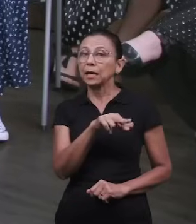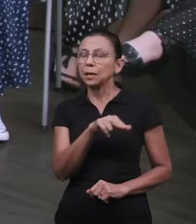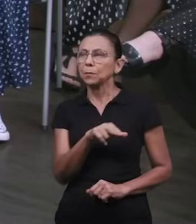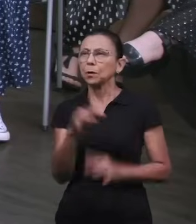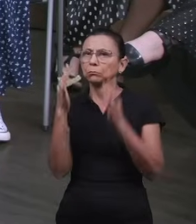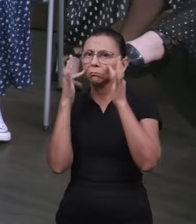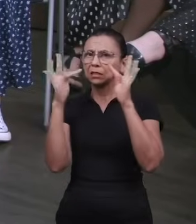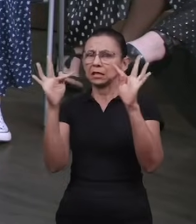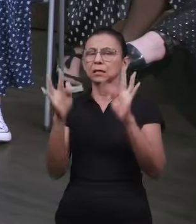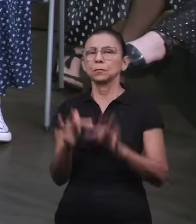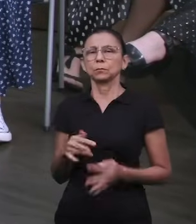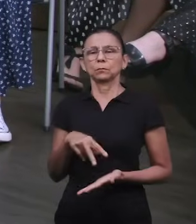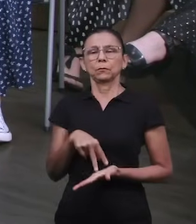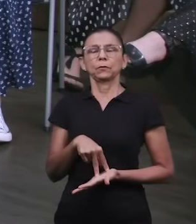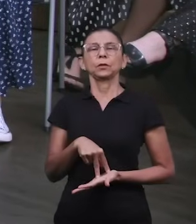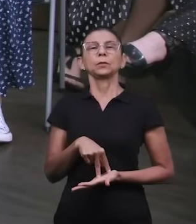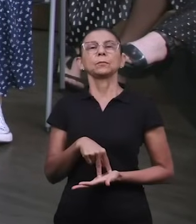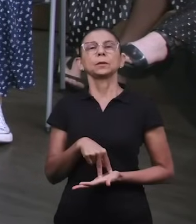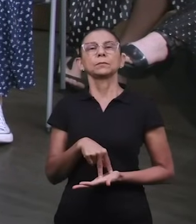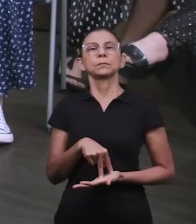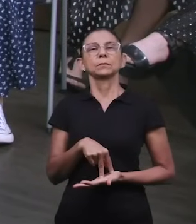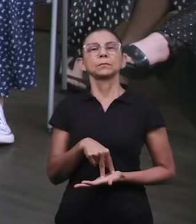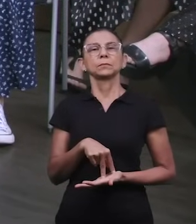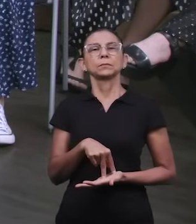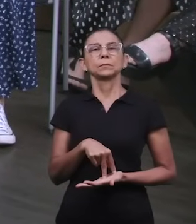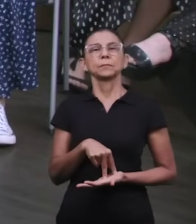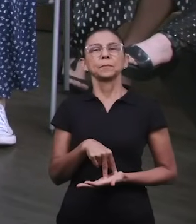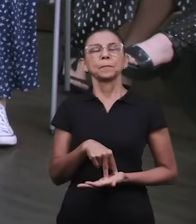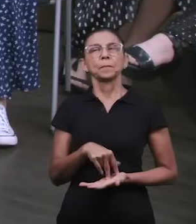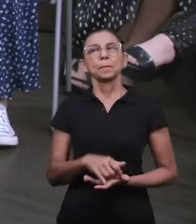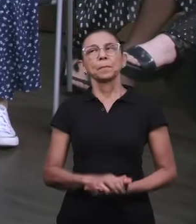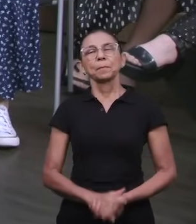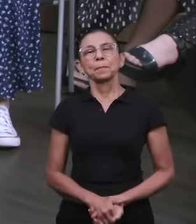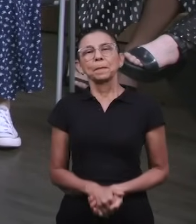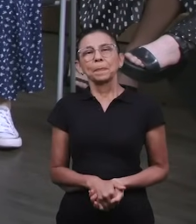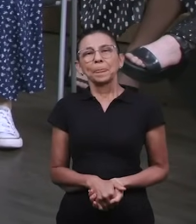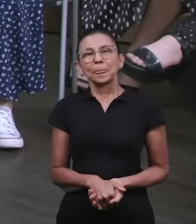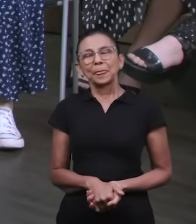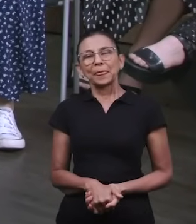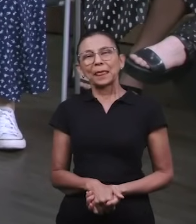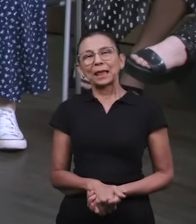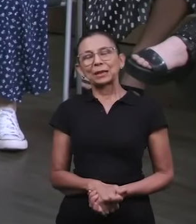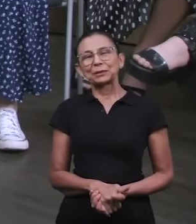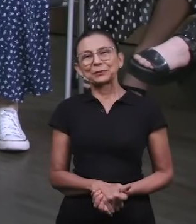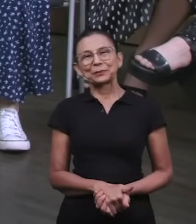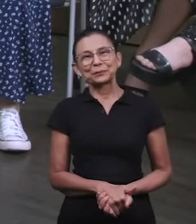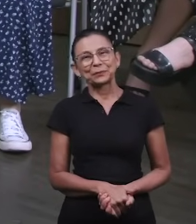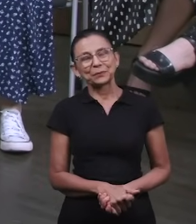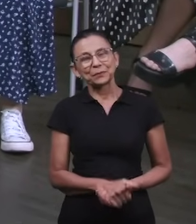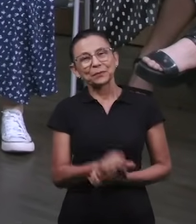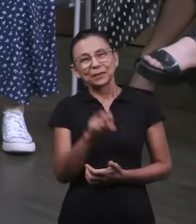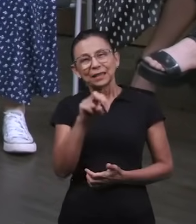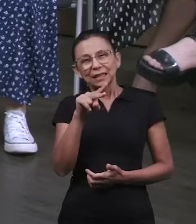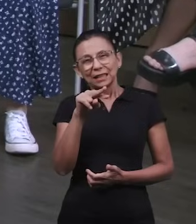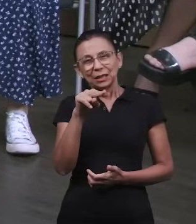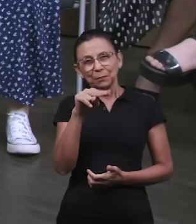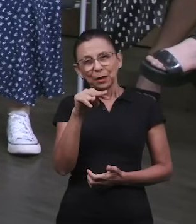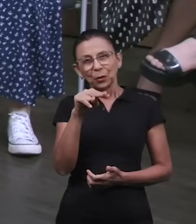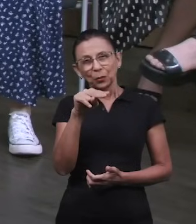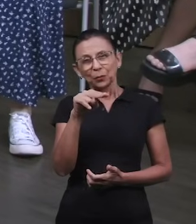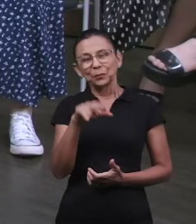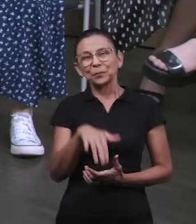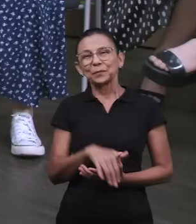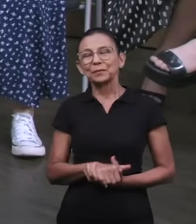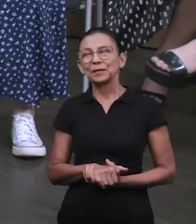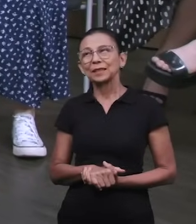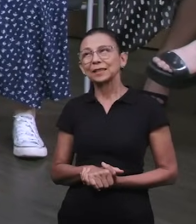ali a posição dele. Agora, irmãos é uma coisa. Irmãos, existem irmãos, pais.